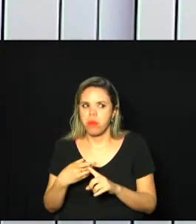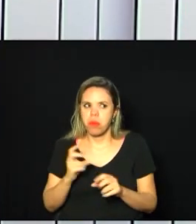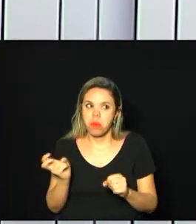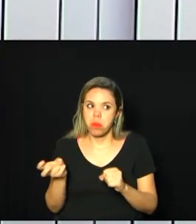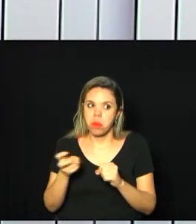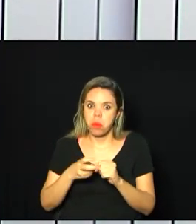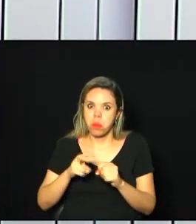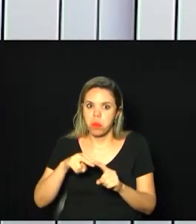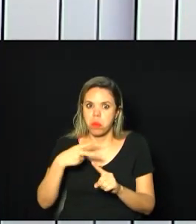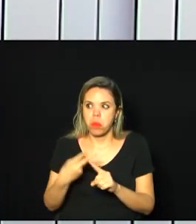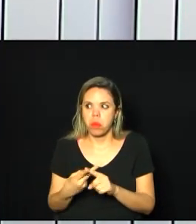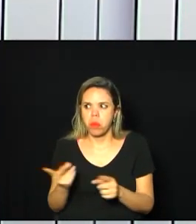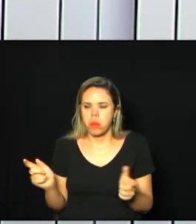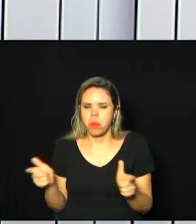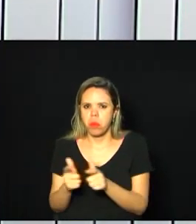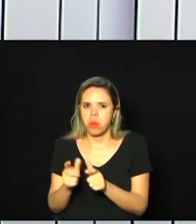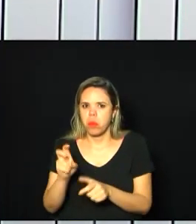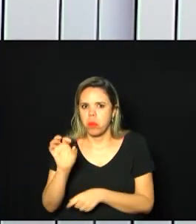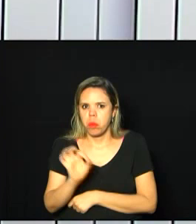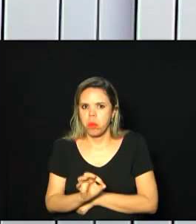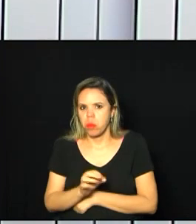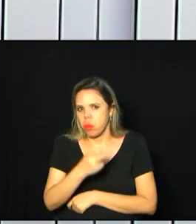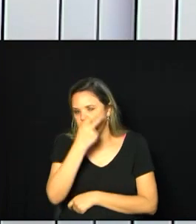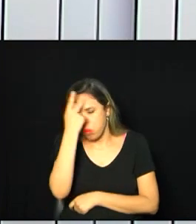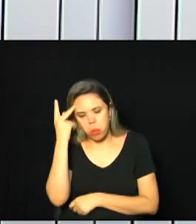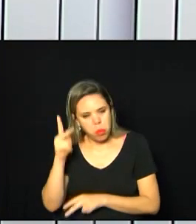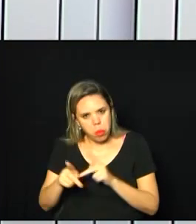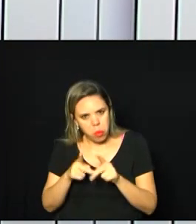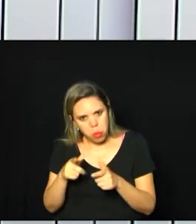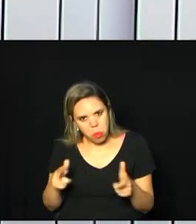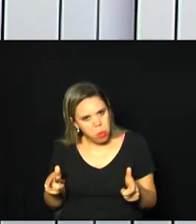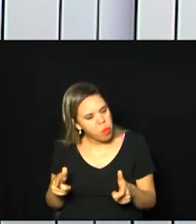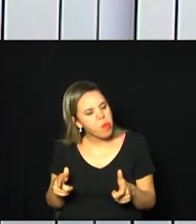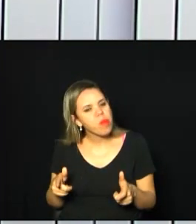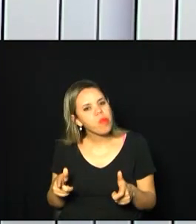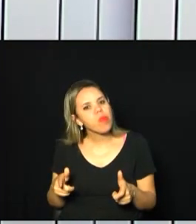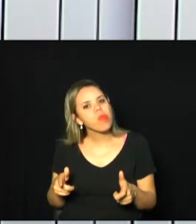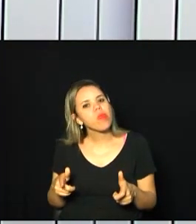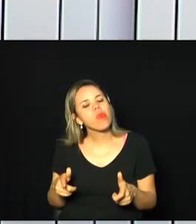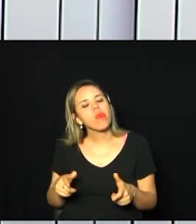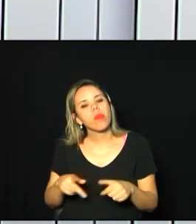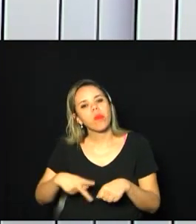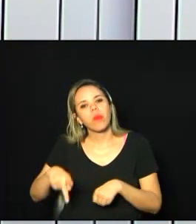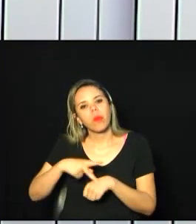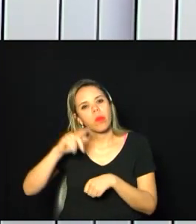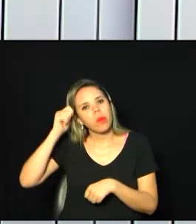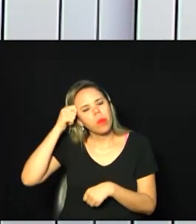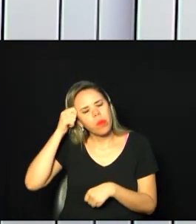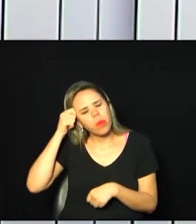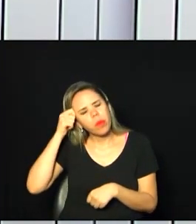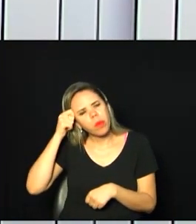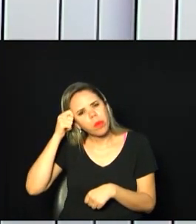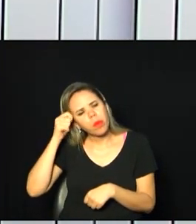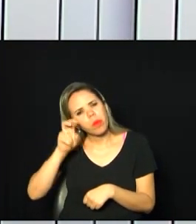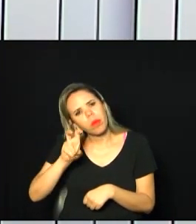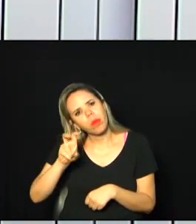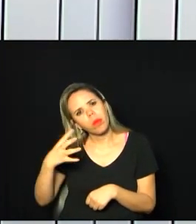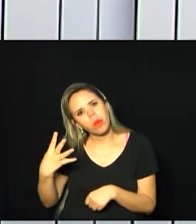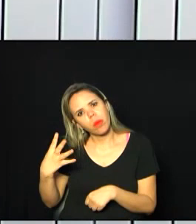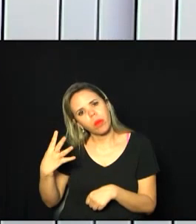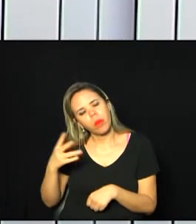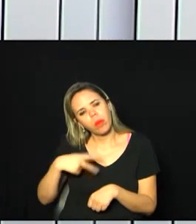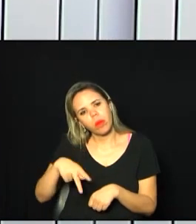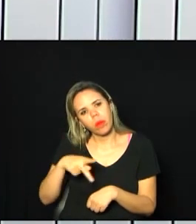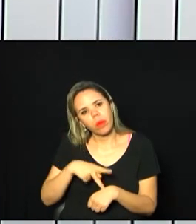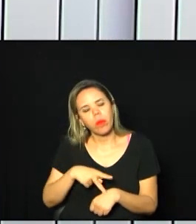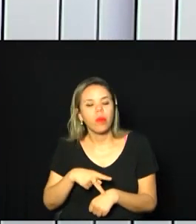por exemplo, menos de 5% da população que está na África foi vacinada. São 54